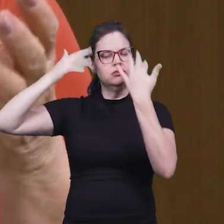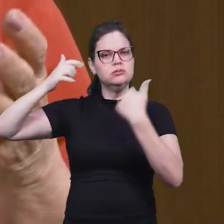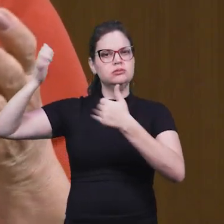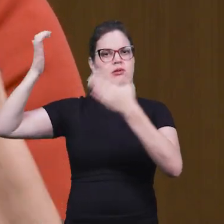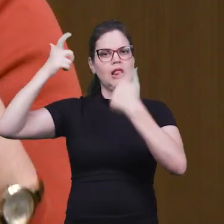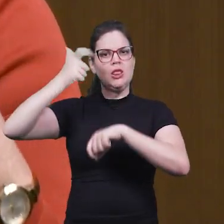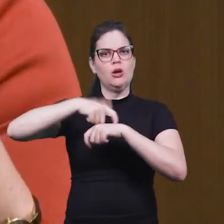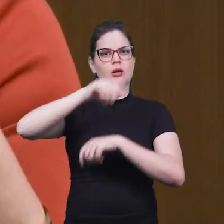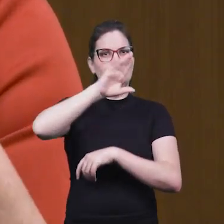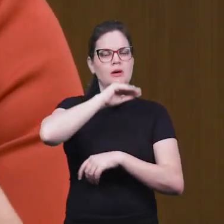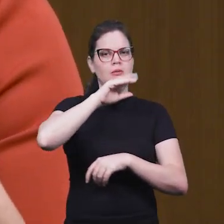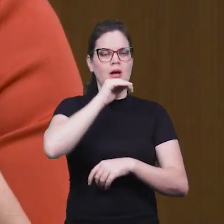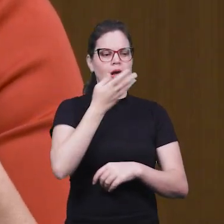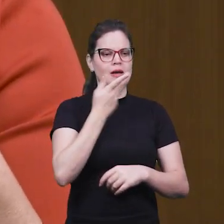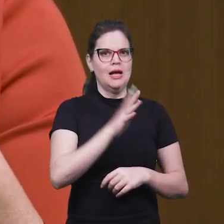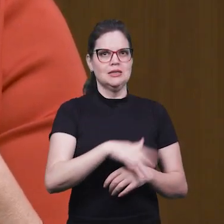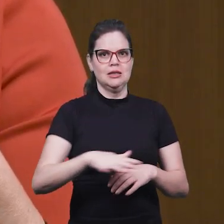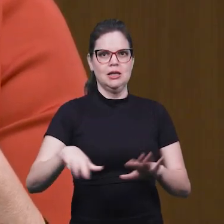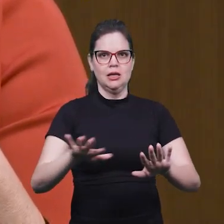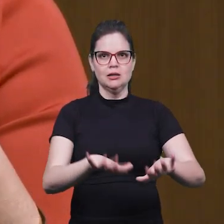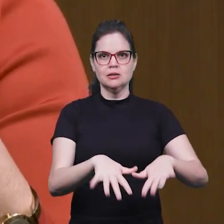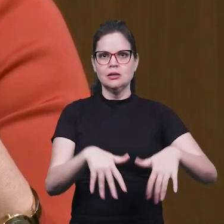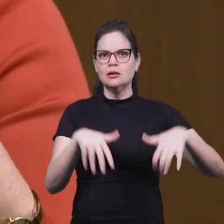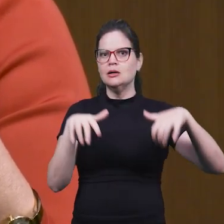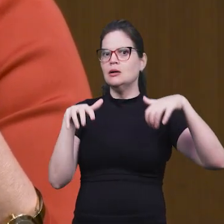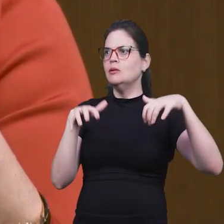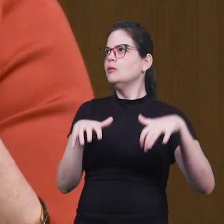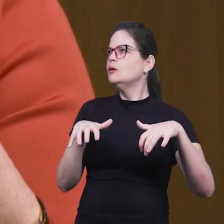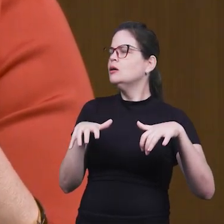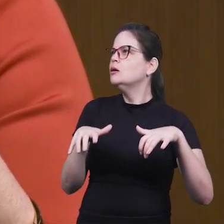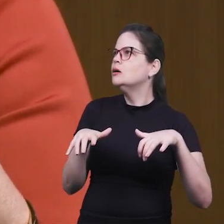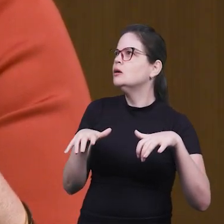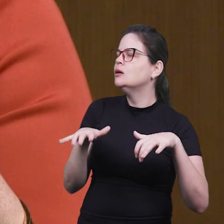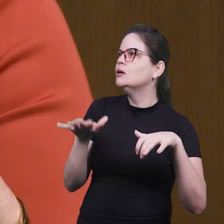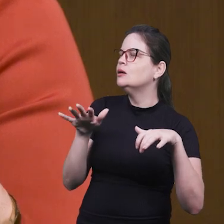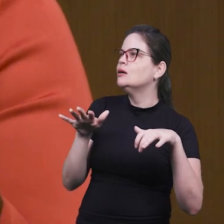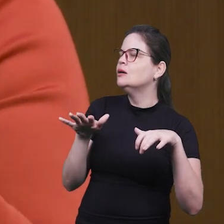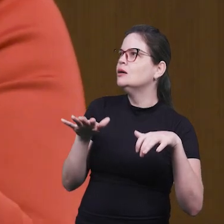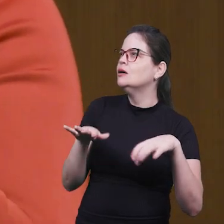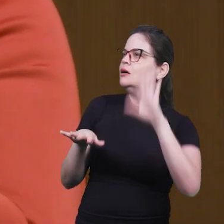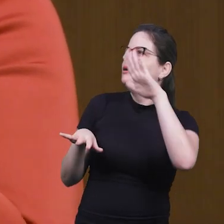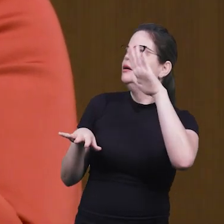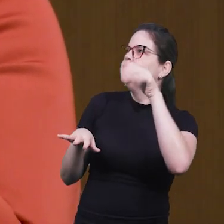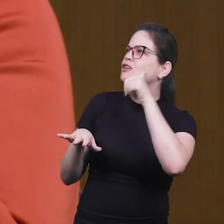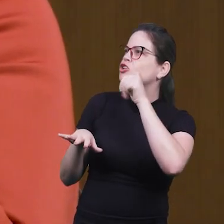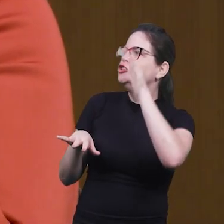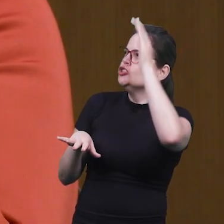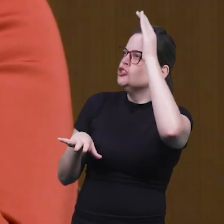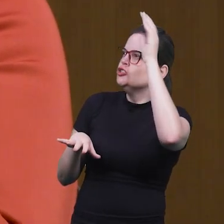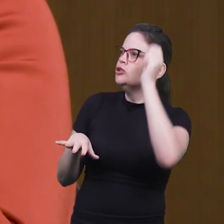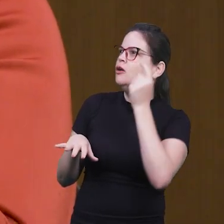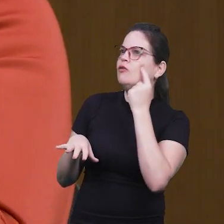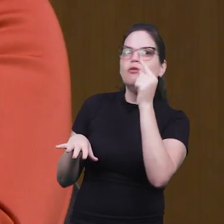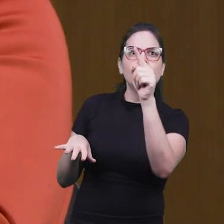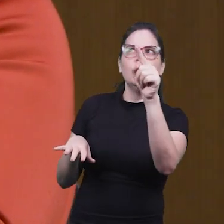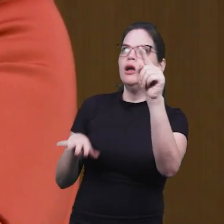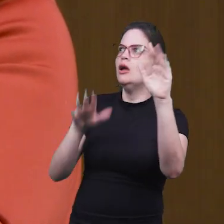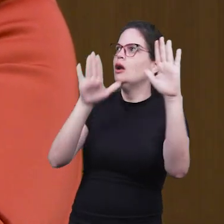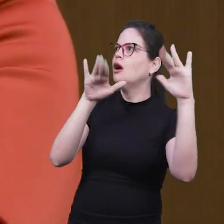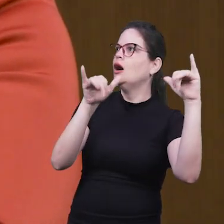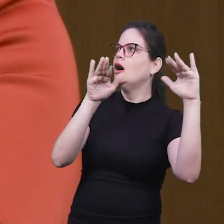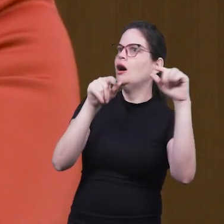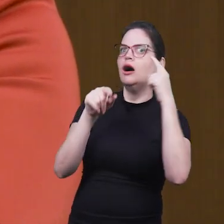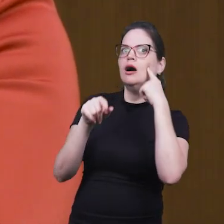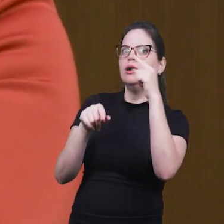assim, olhando, né? Um menininho falou, tia, olha ali um anjo. Não, olha ali um